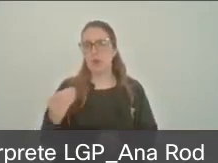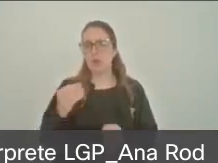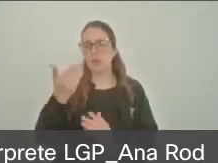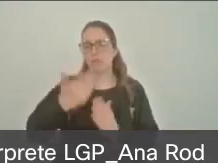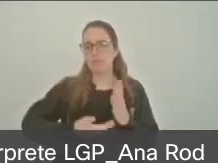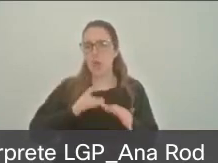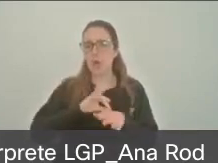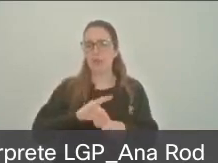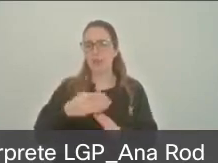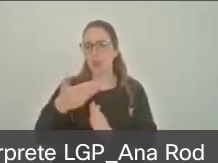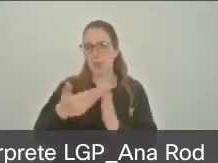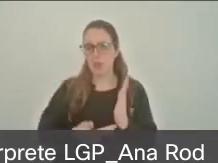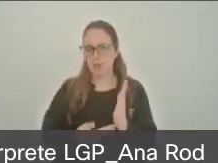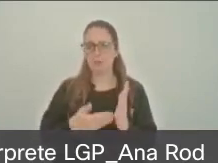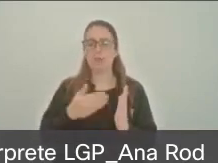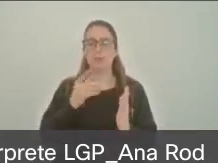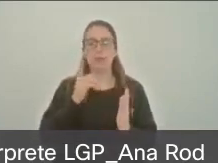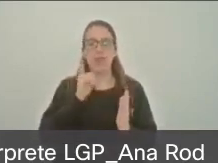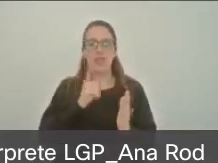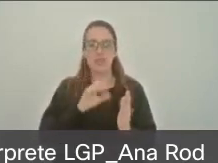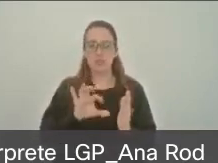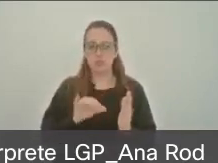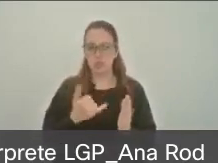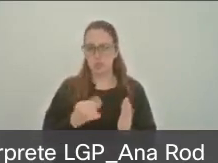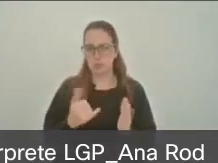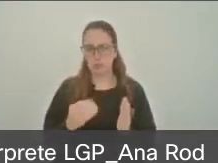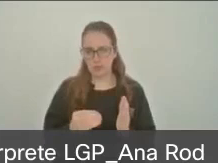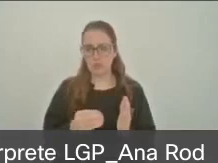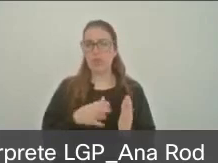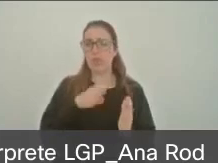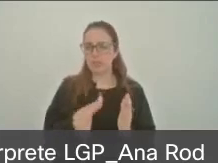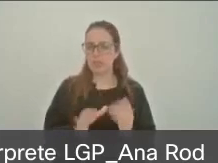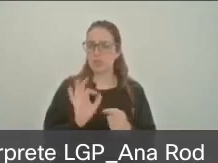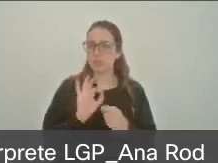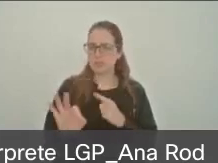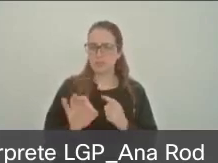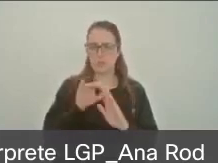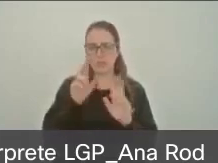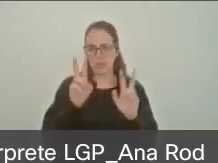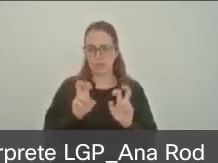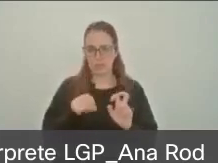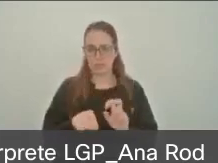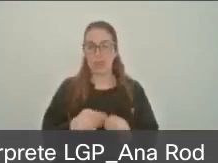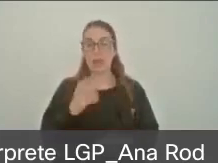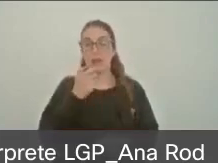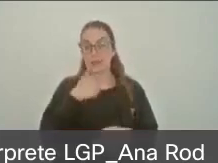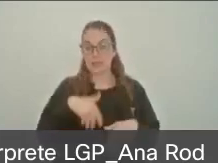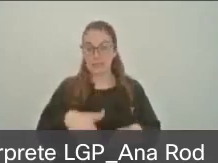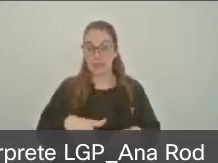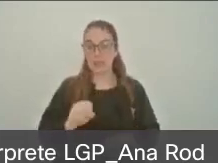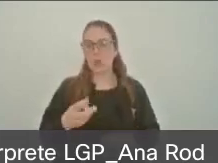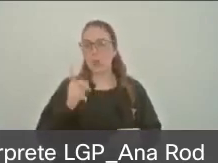orientação que aqui se encontra identificada, a 18 de 2020, que versava justamente sobre esta matéria. ou seja, a gravidez e o